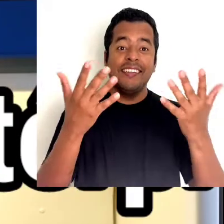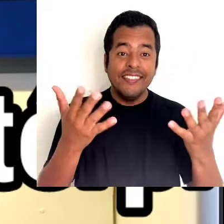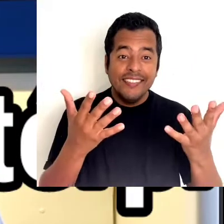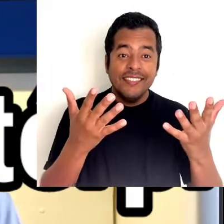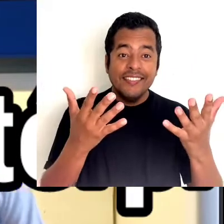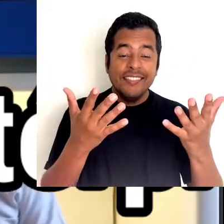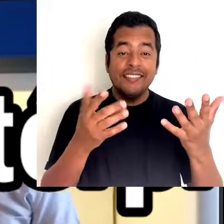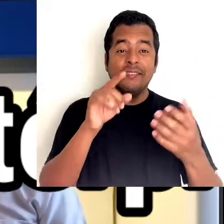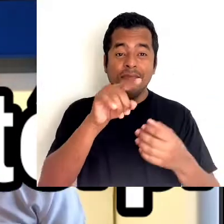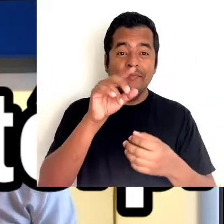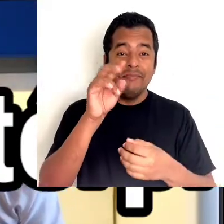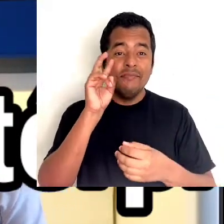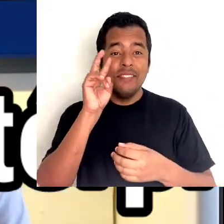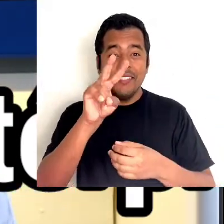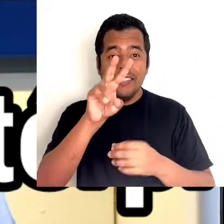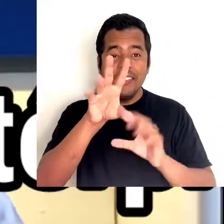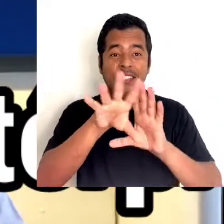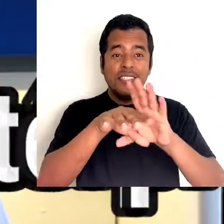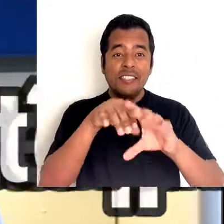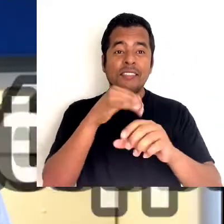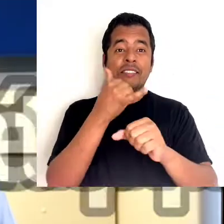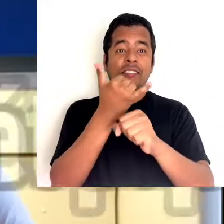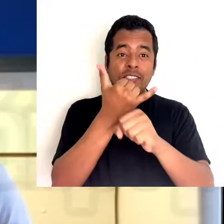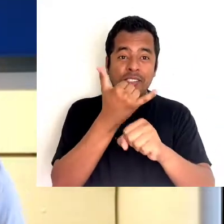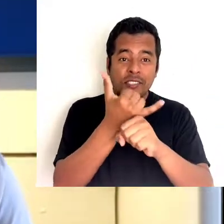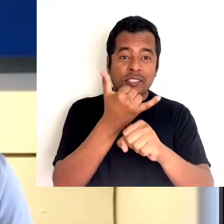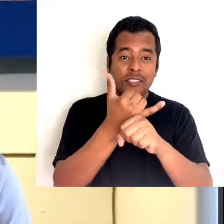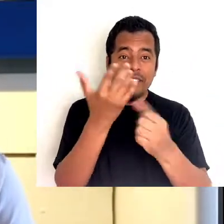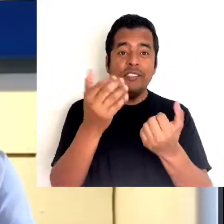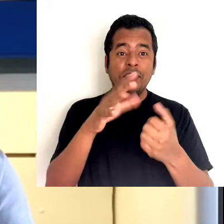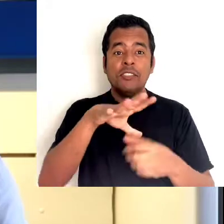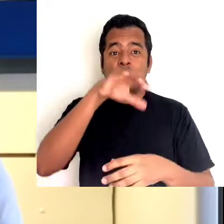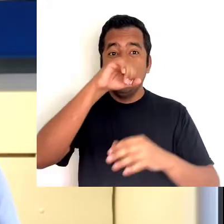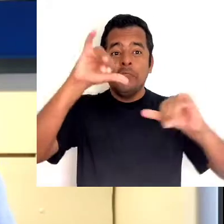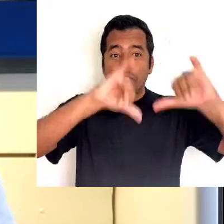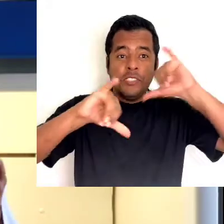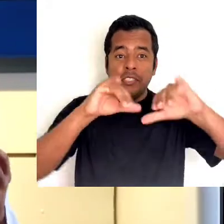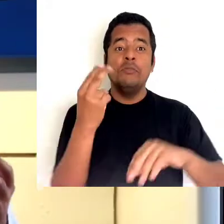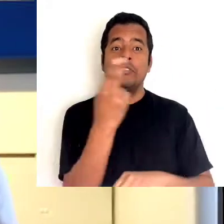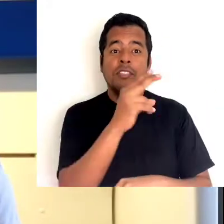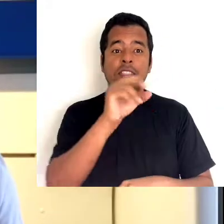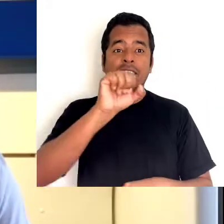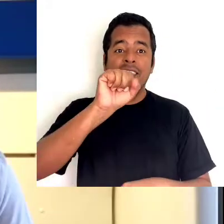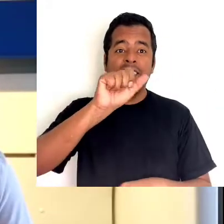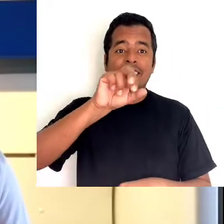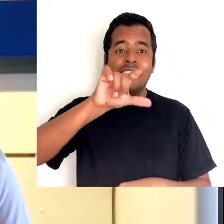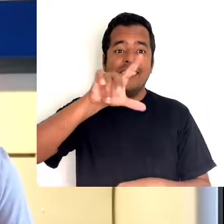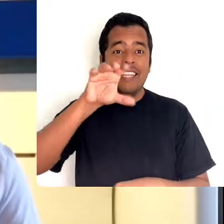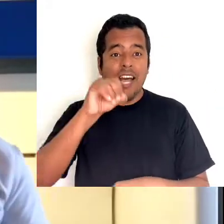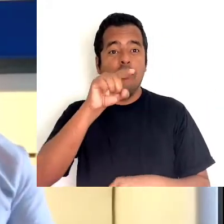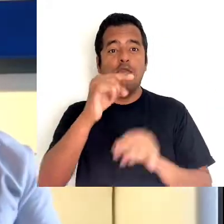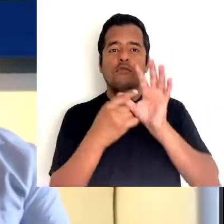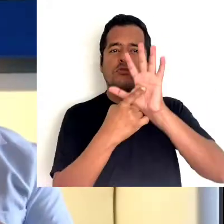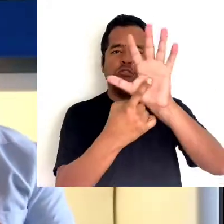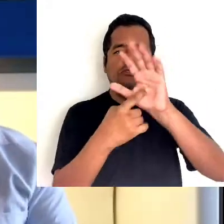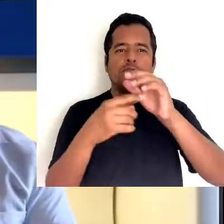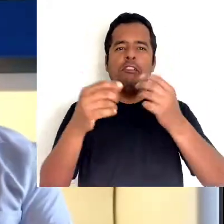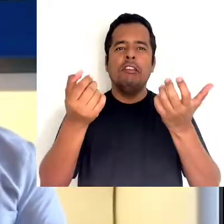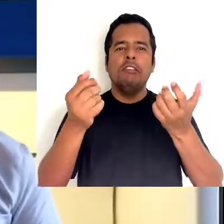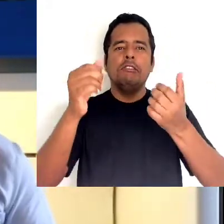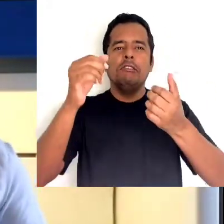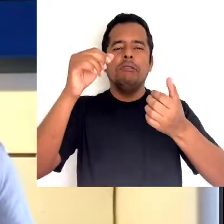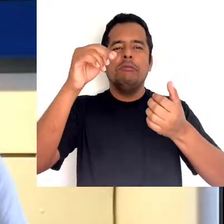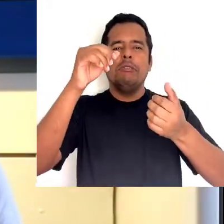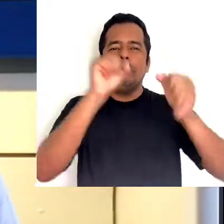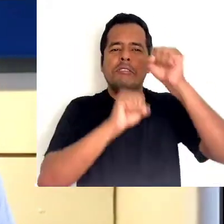Fala minha galera que está antenada aí no Cheiro de Química, eu sou o professor Saulo e hoje eu vou trazer uma reação maravilhosa para vocês. Seguindo na